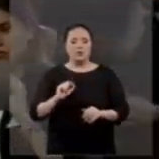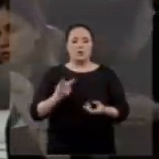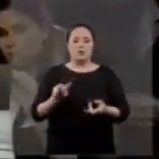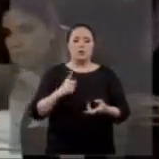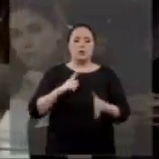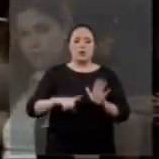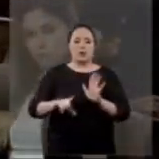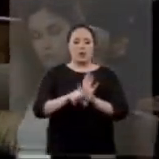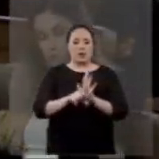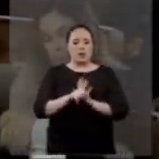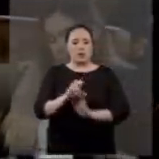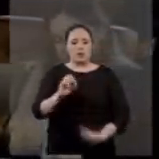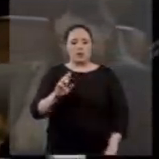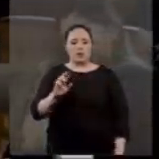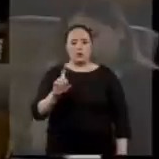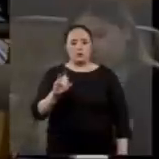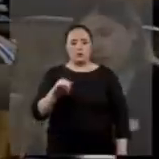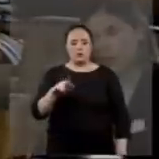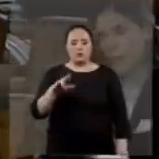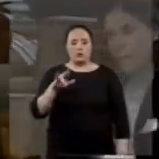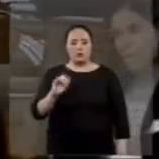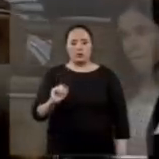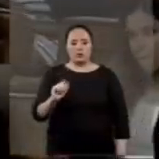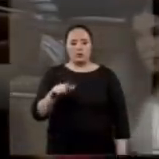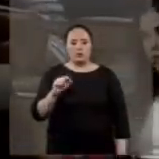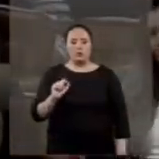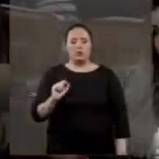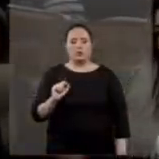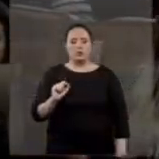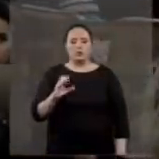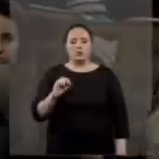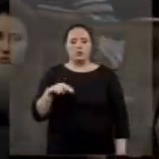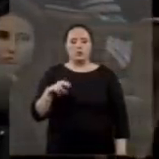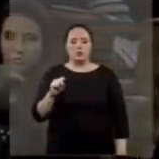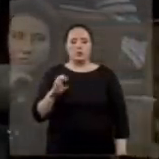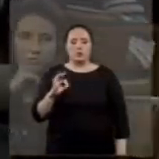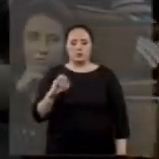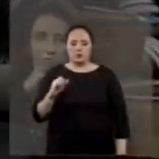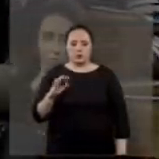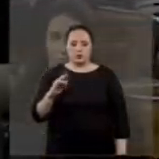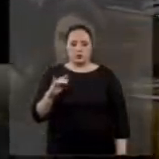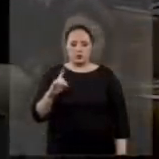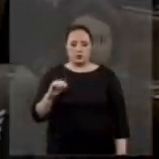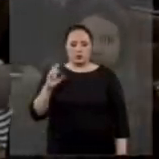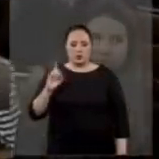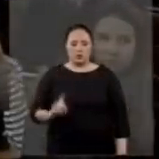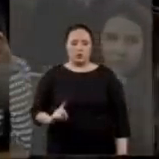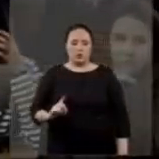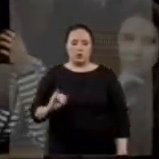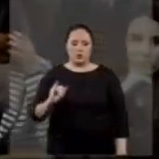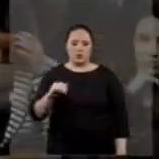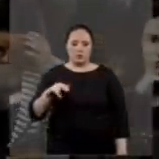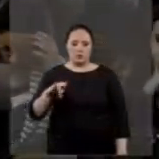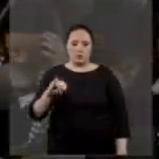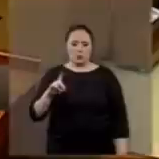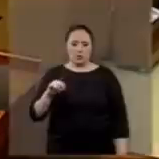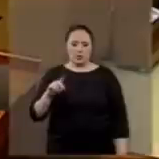lei ordinária, ser considerados constitutivos do direito à imunidade. Essa foi a